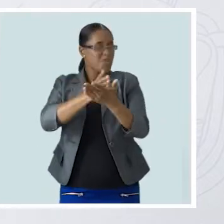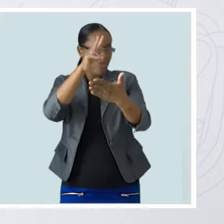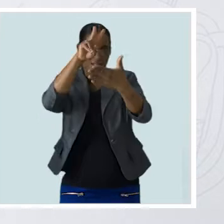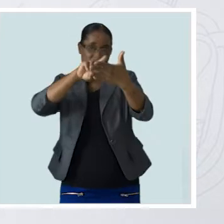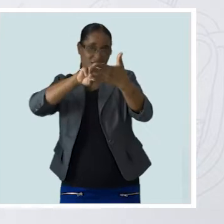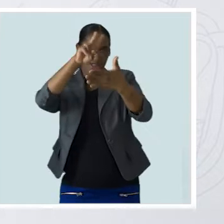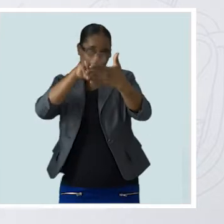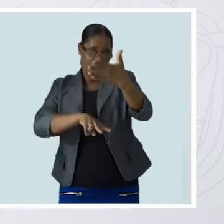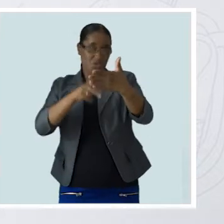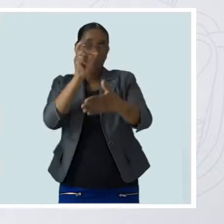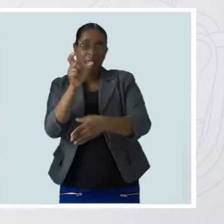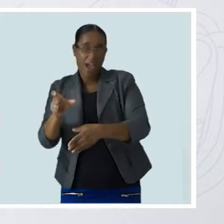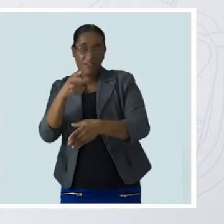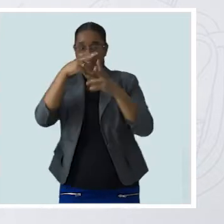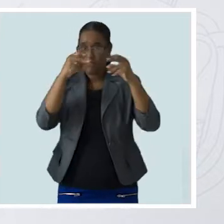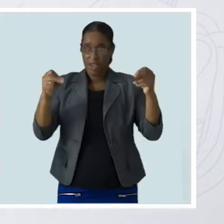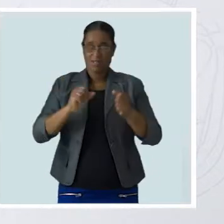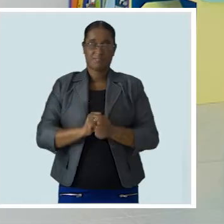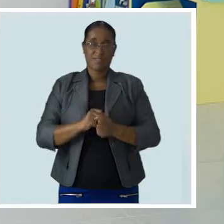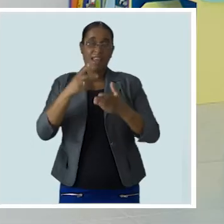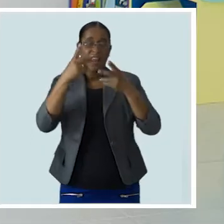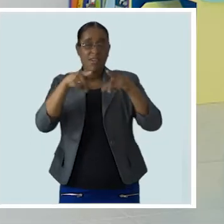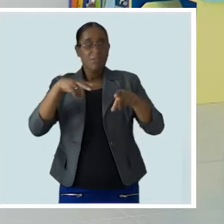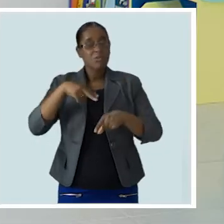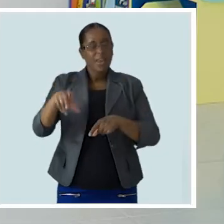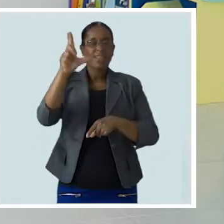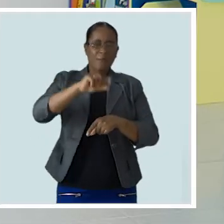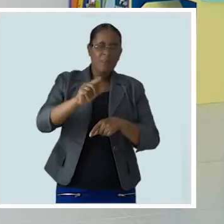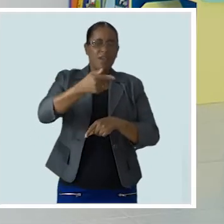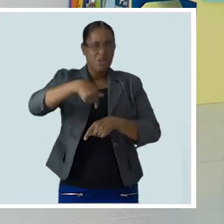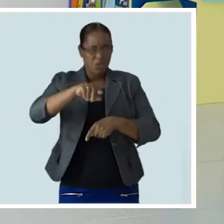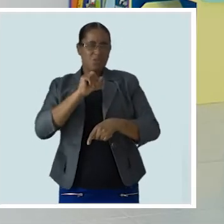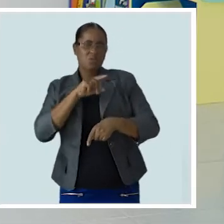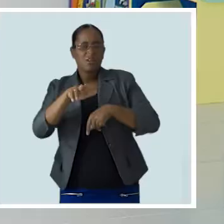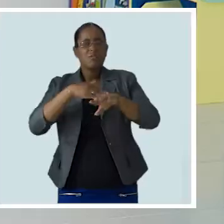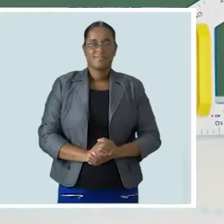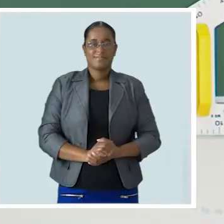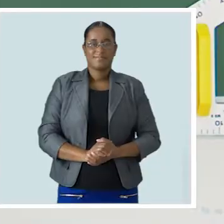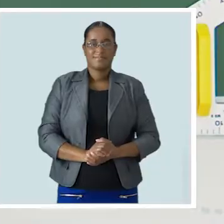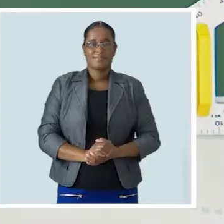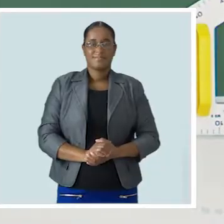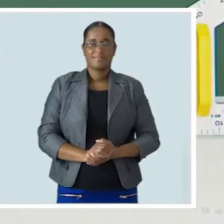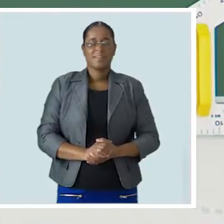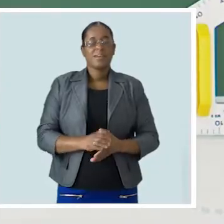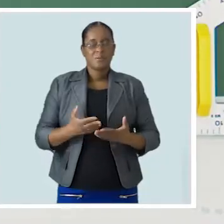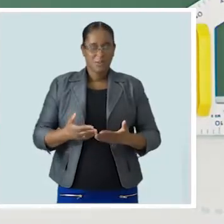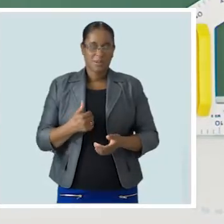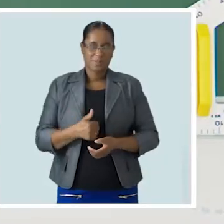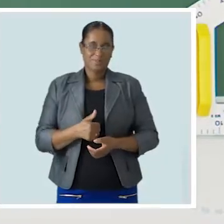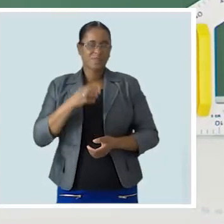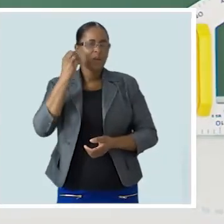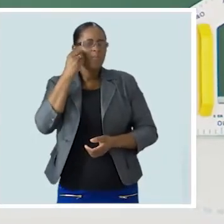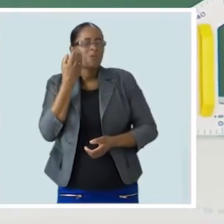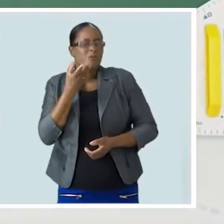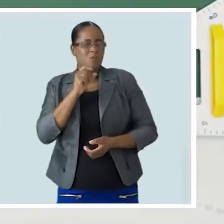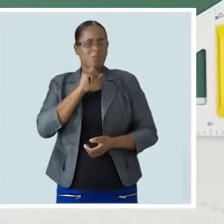palavras, frases. Em língua portuguesa também nós podemos fazer jogos. Muito bem, como podem